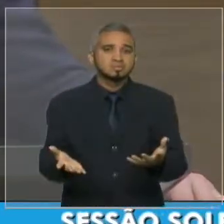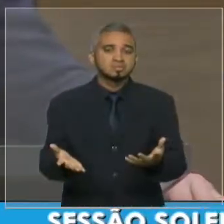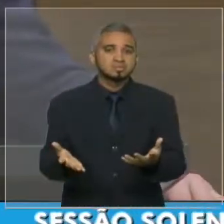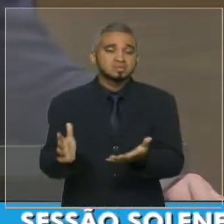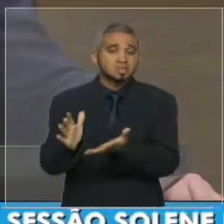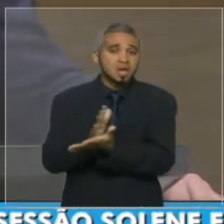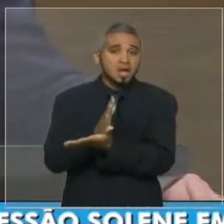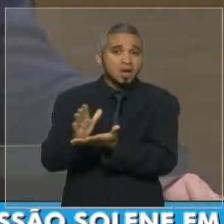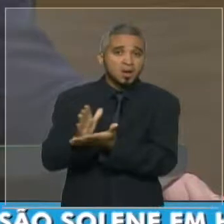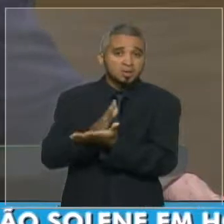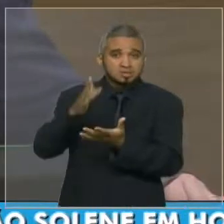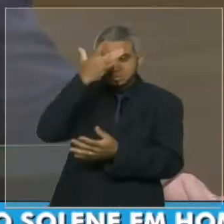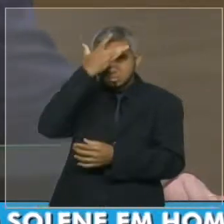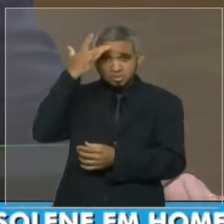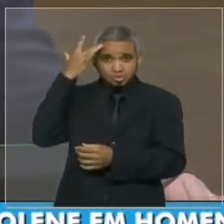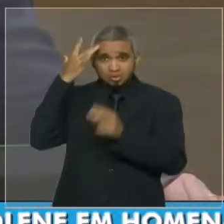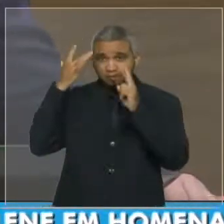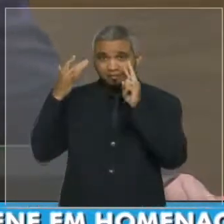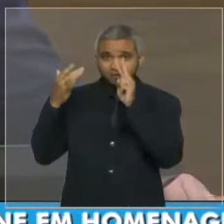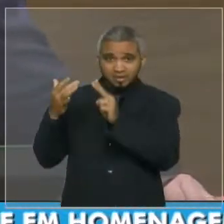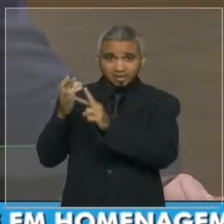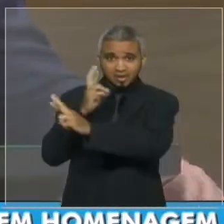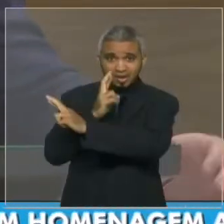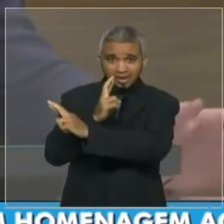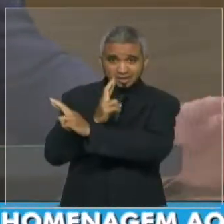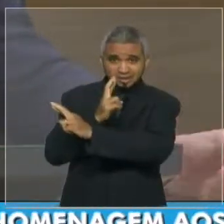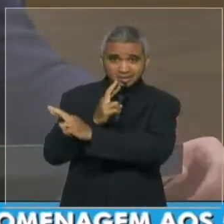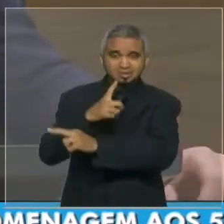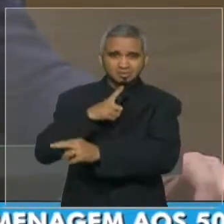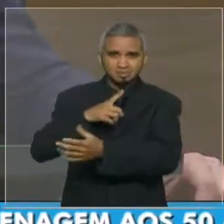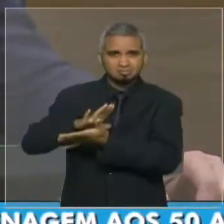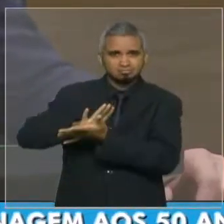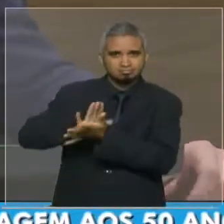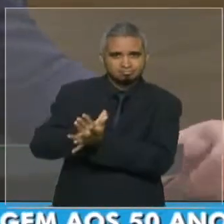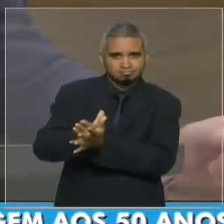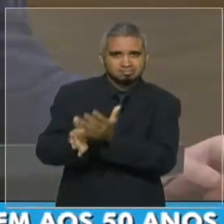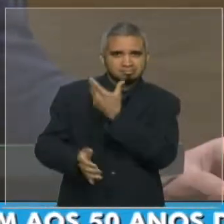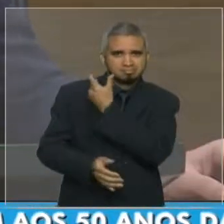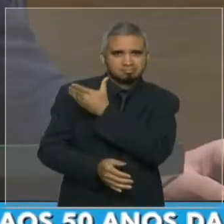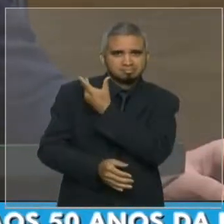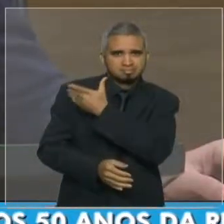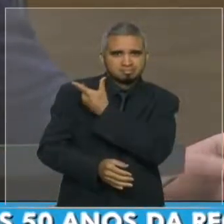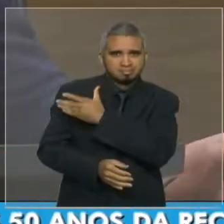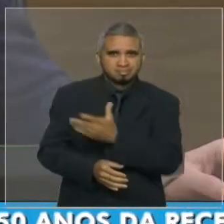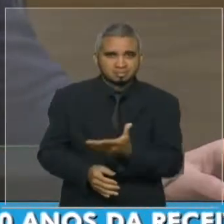olham com certo preconceito, né? Olham, como nós comentávamos aqui ao